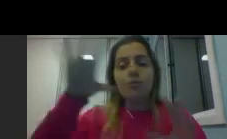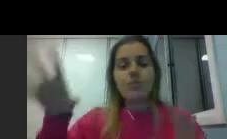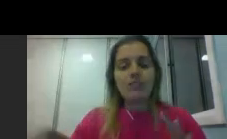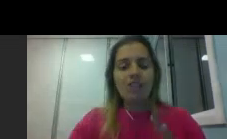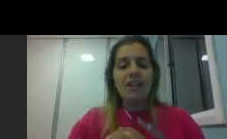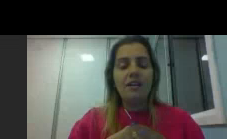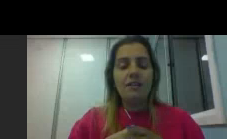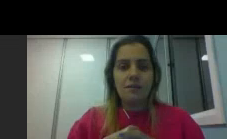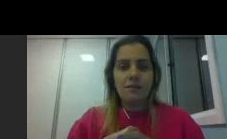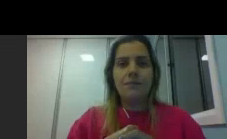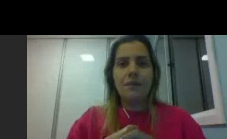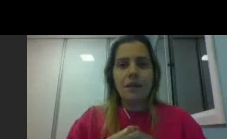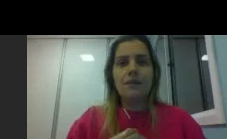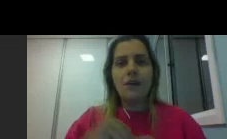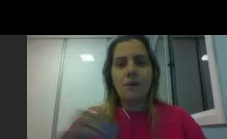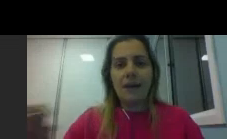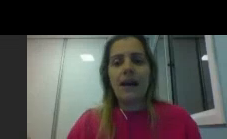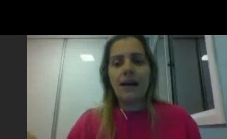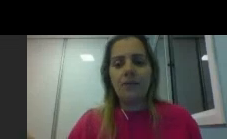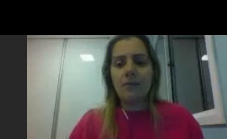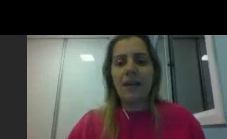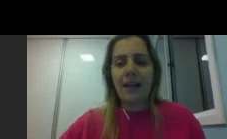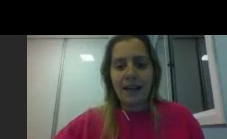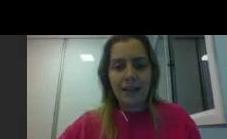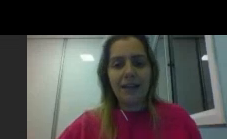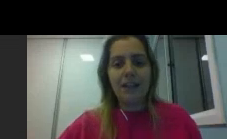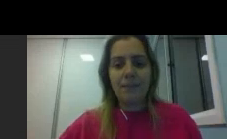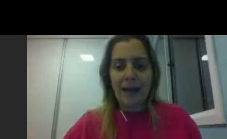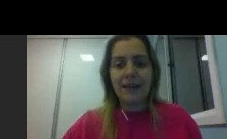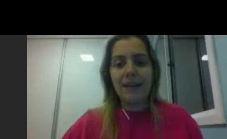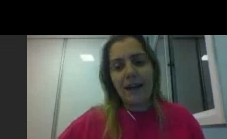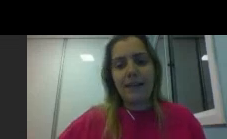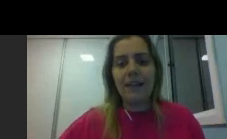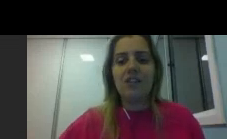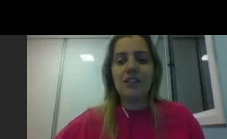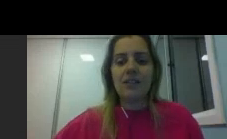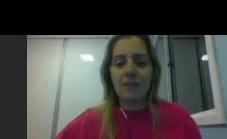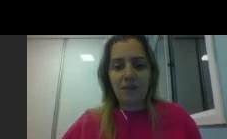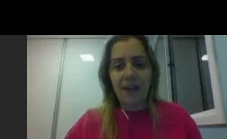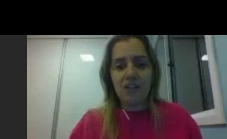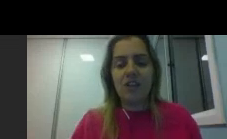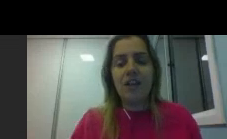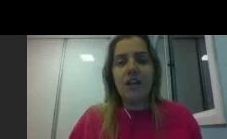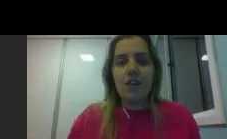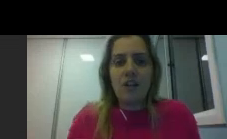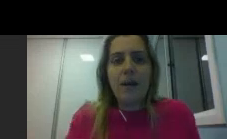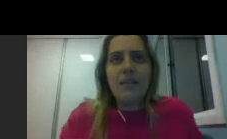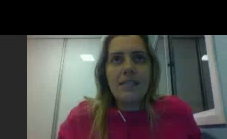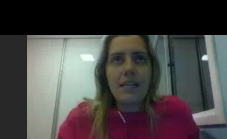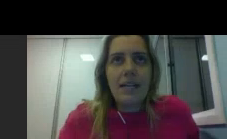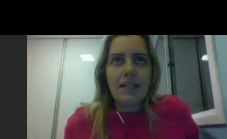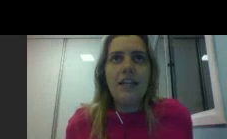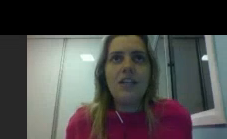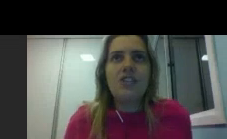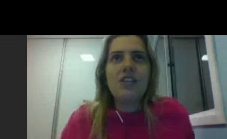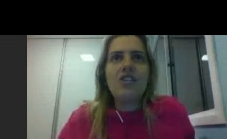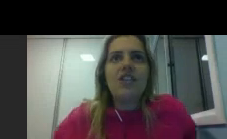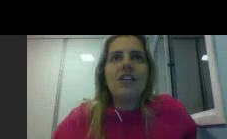um conjunto de genes que são passados para que a característica se manifeste. Nós chamamos